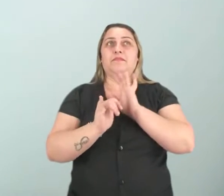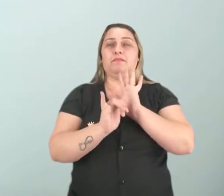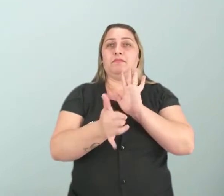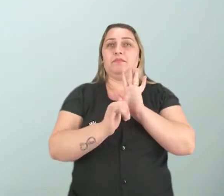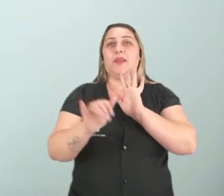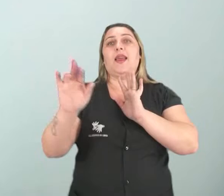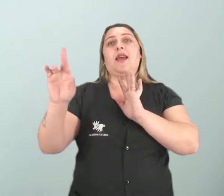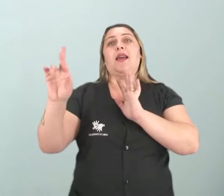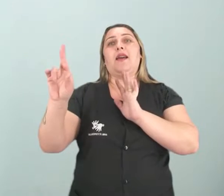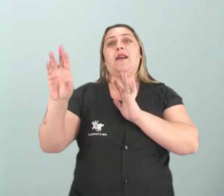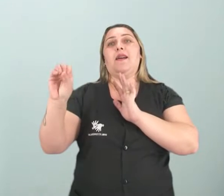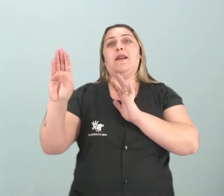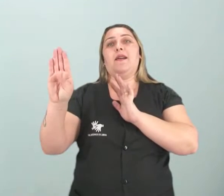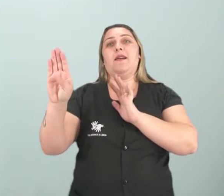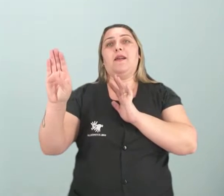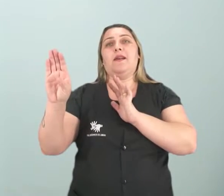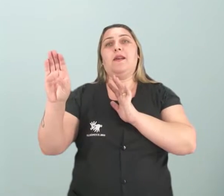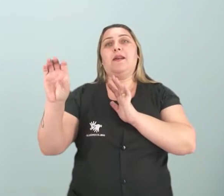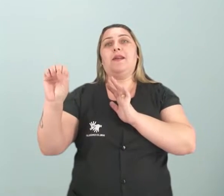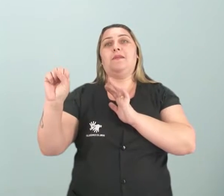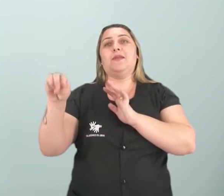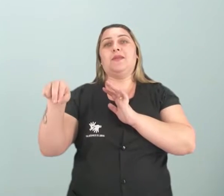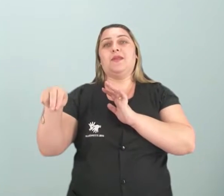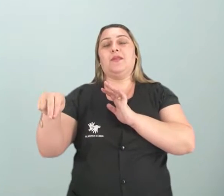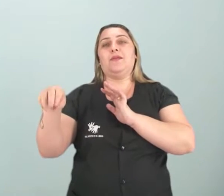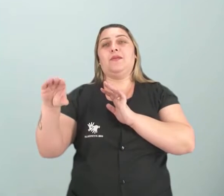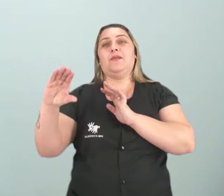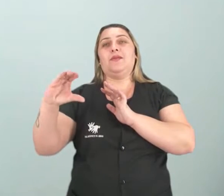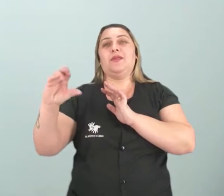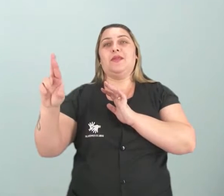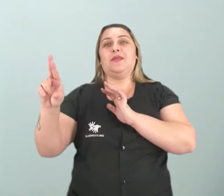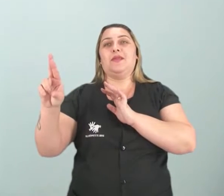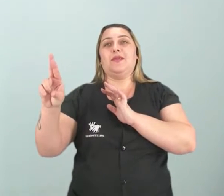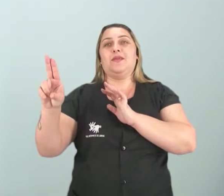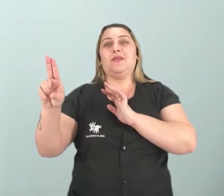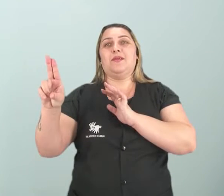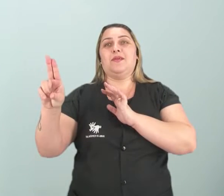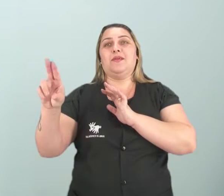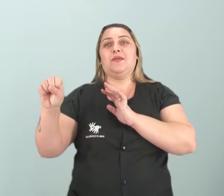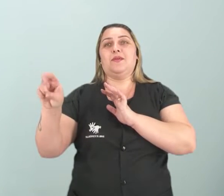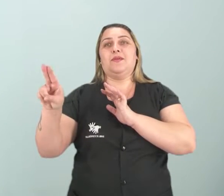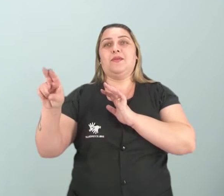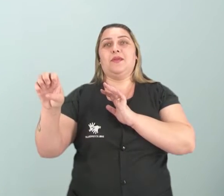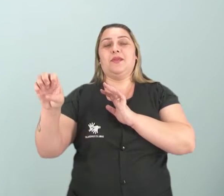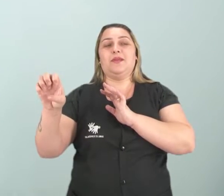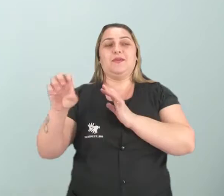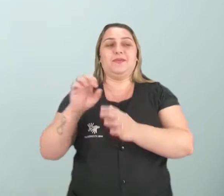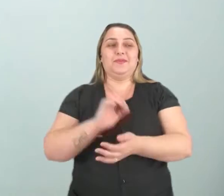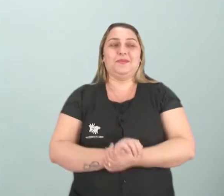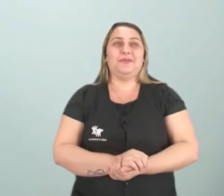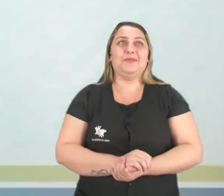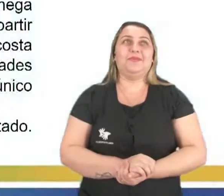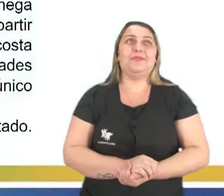Robinson Crusoe. Vamos lá, você já ouviu falar dele? Vamos ver um pouquinho sobre o nosso aventureiro?